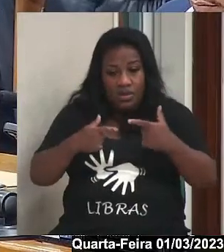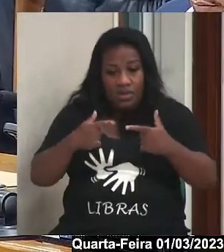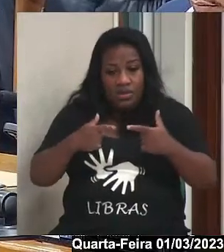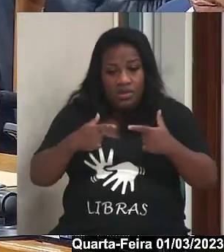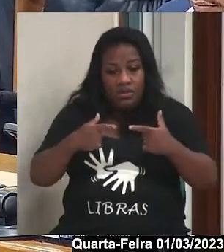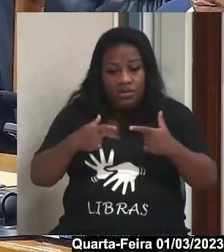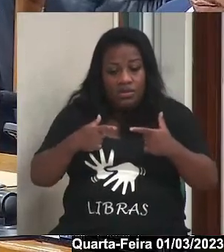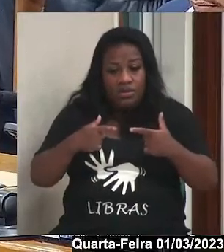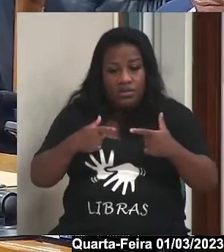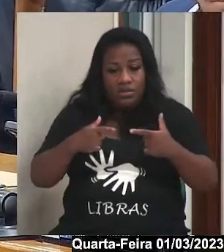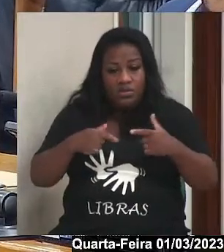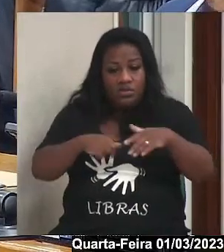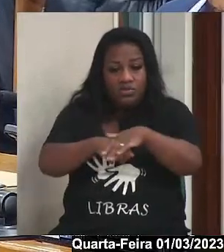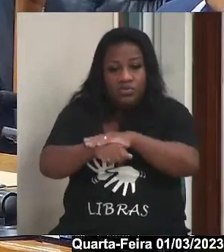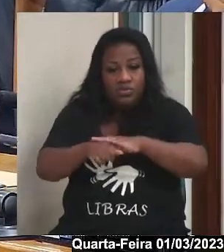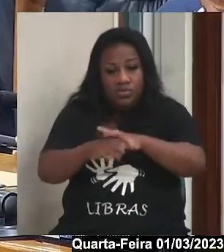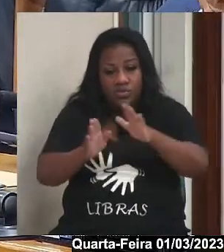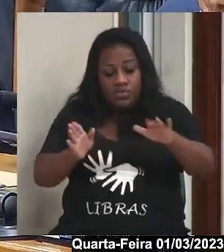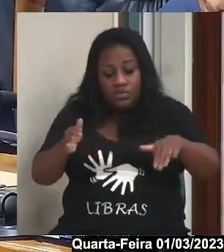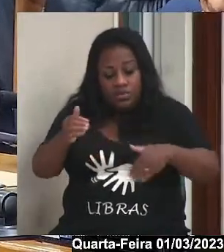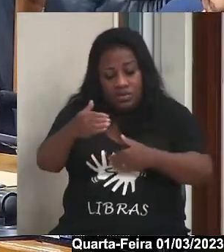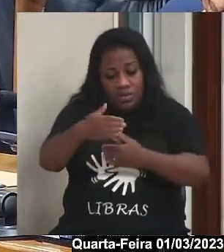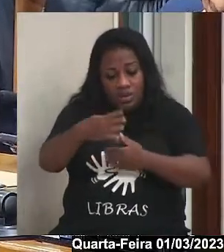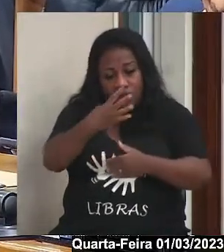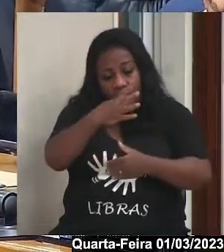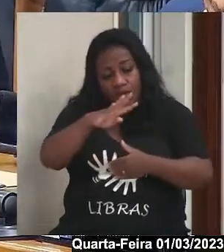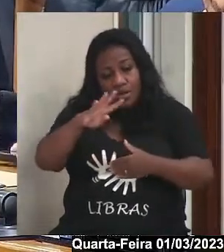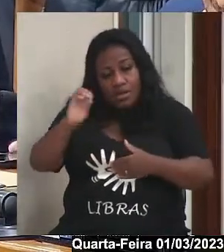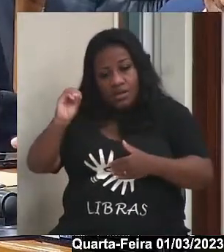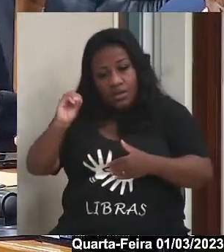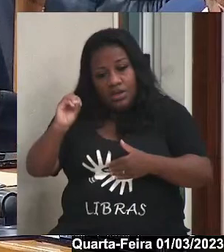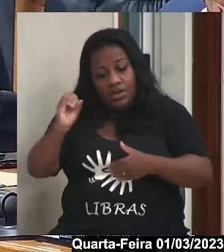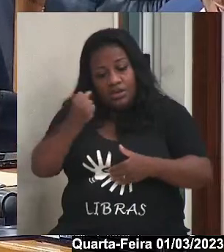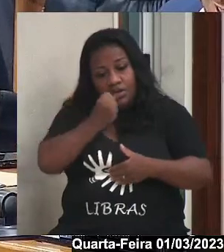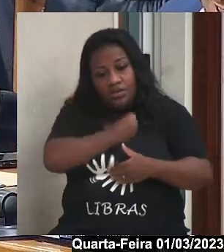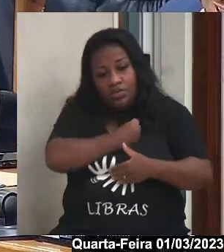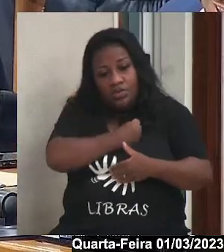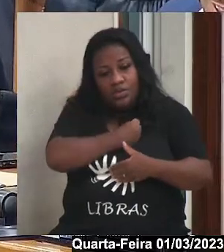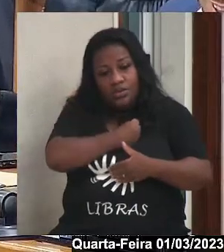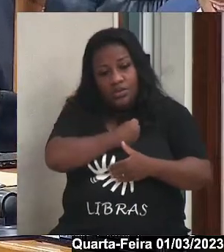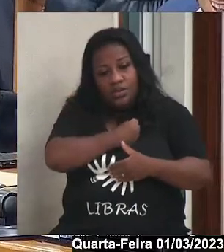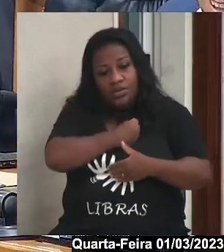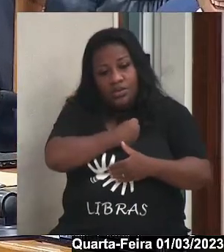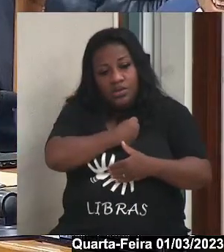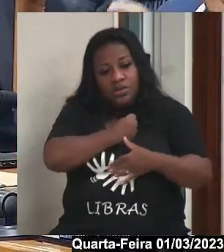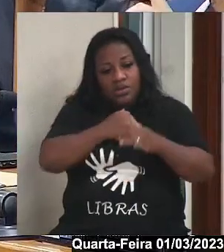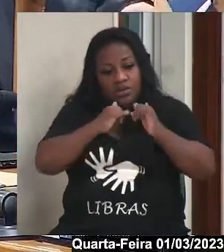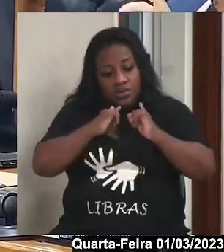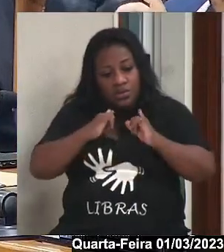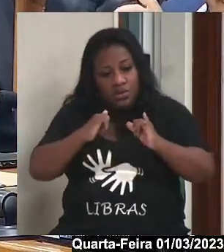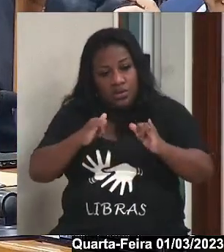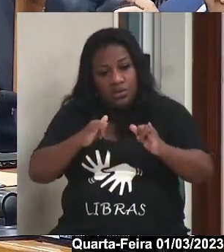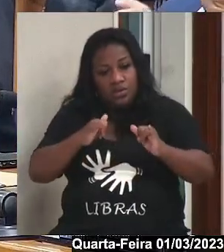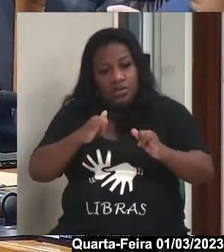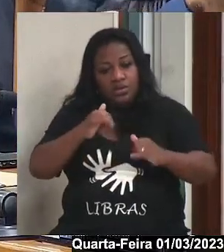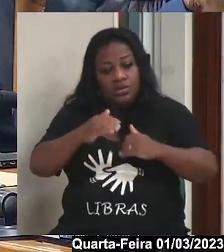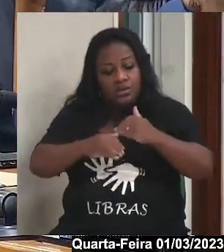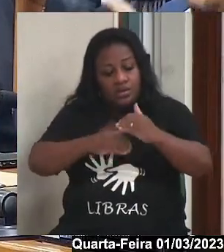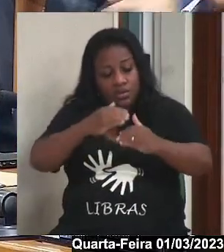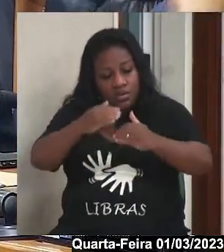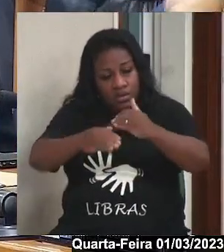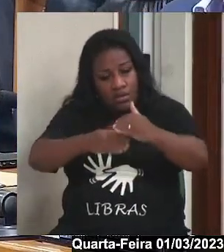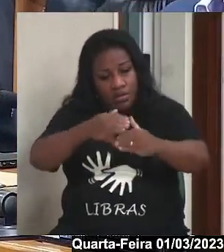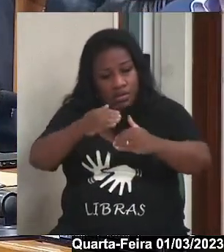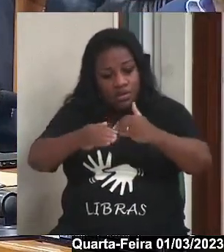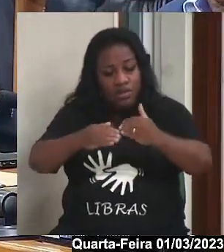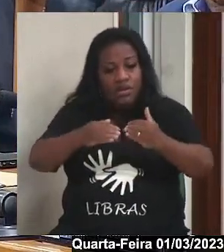inclusive falamos lá na sala 40, né? E eu gostaria muito que nós colocássemos isso para andar, né? Até